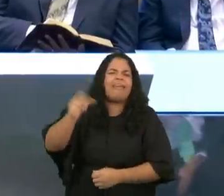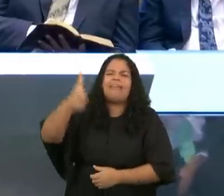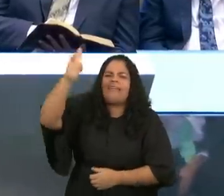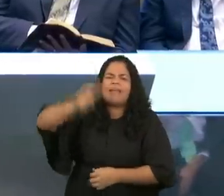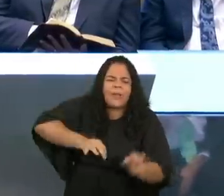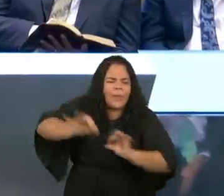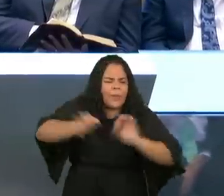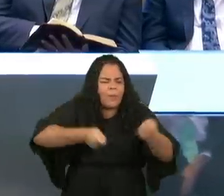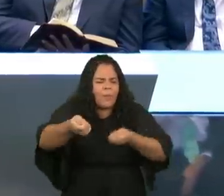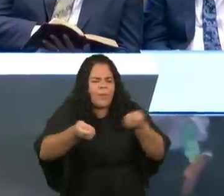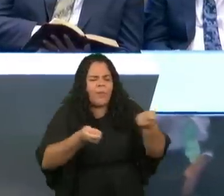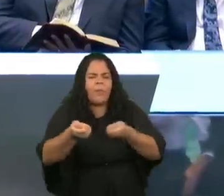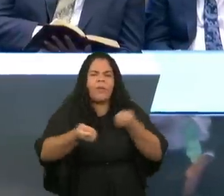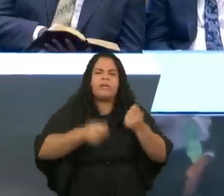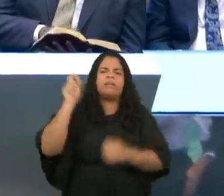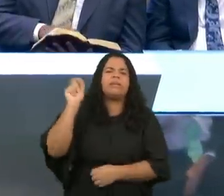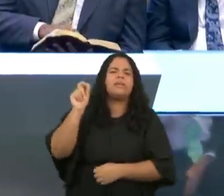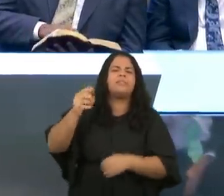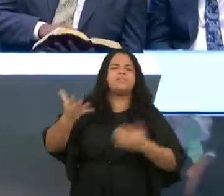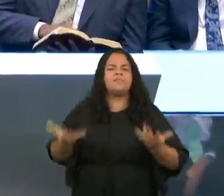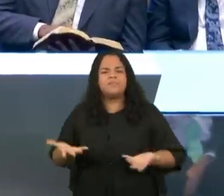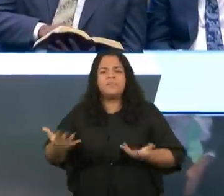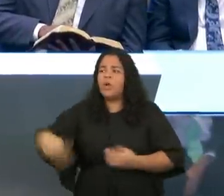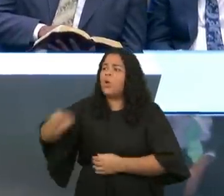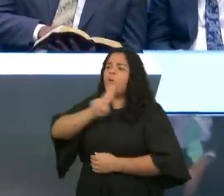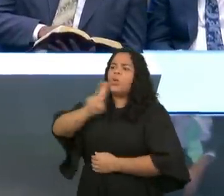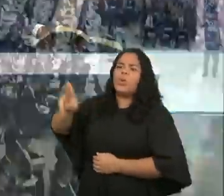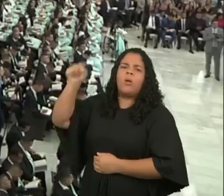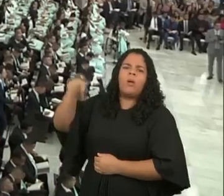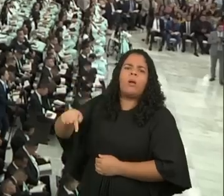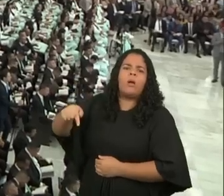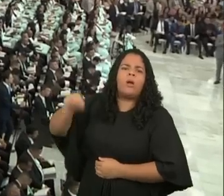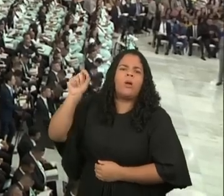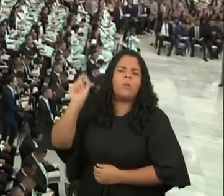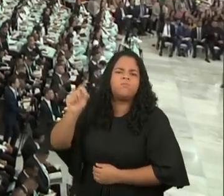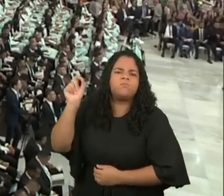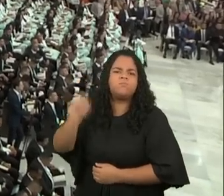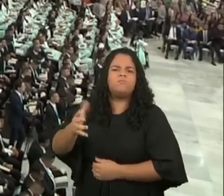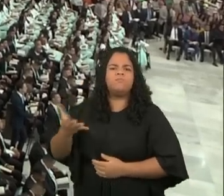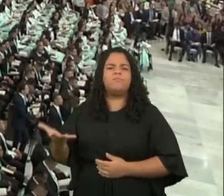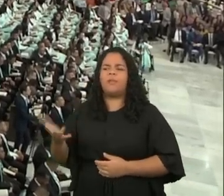leitura. Qual é o seu nome?